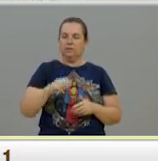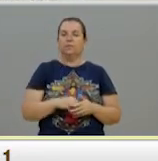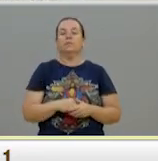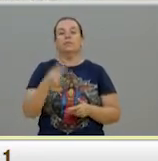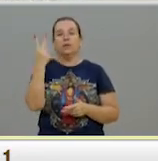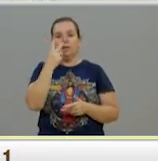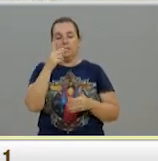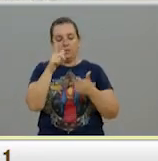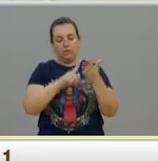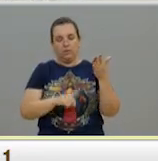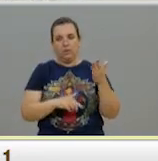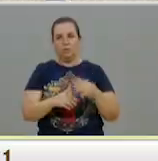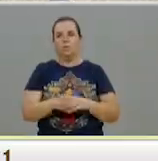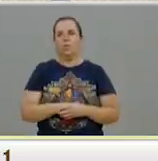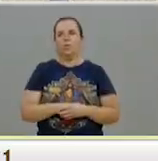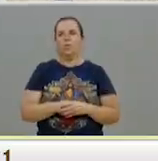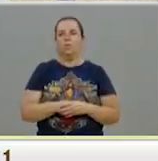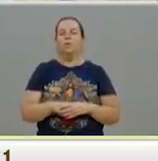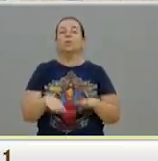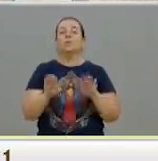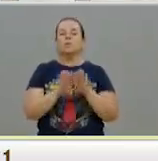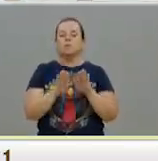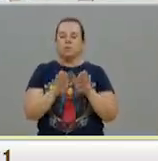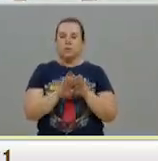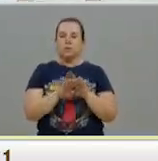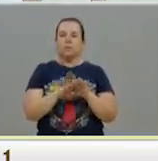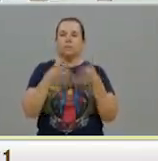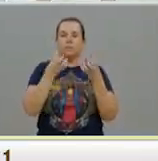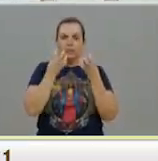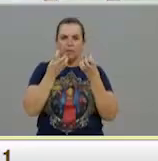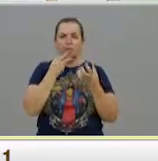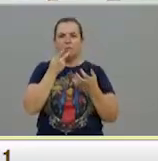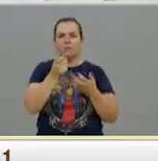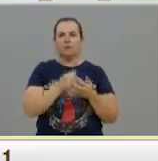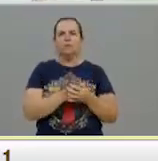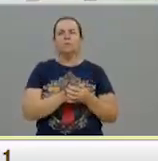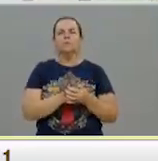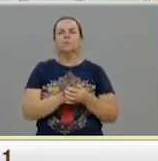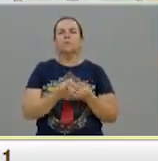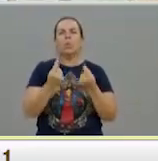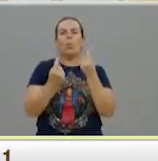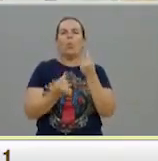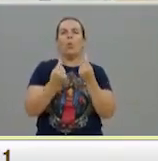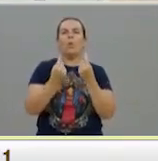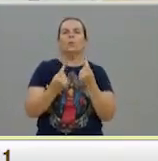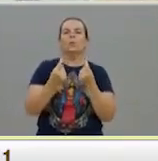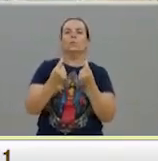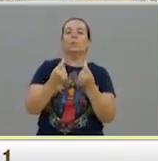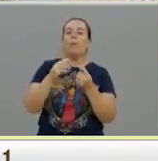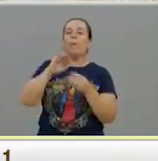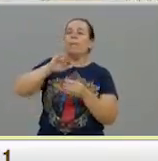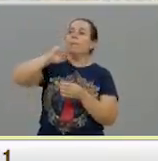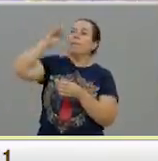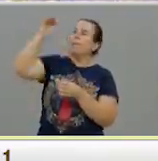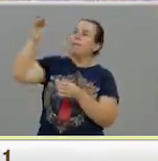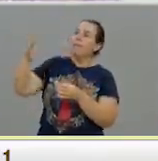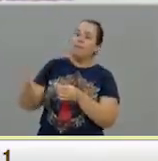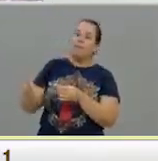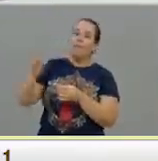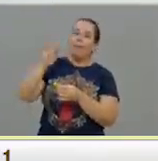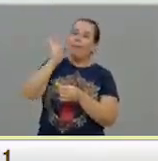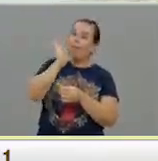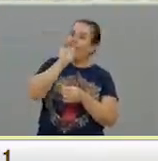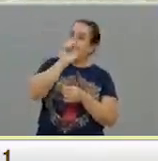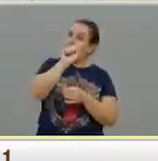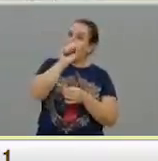segunda leitura, eu não vou ter tempo para trabalhar, mas eu queria falar qual o teu tabor. Mas a primeira e a segunda leitura